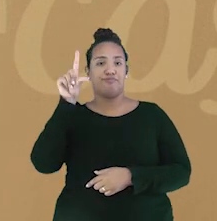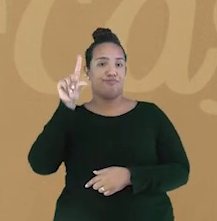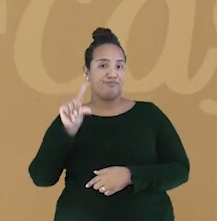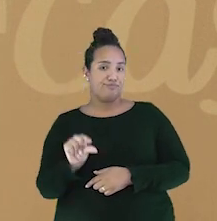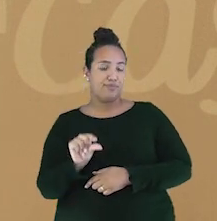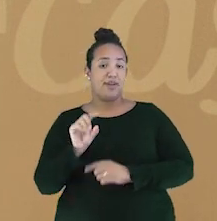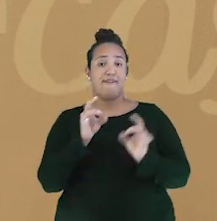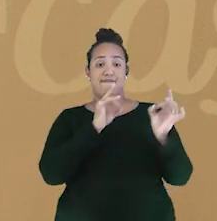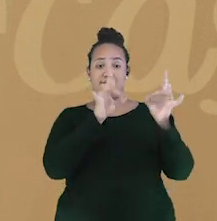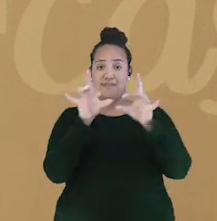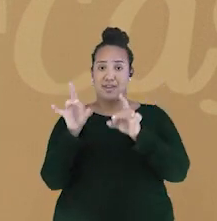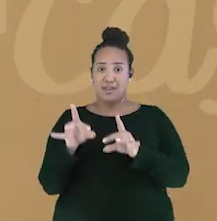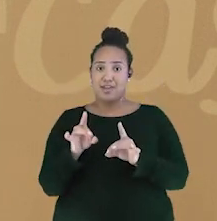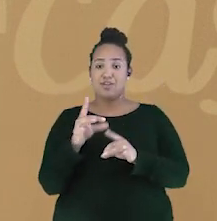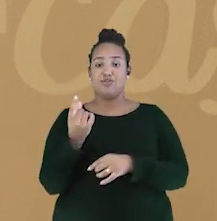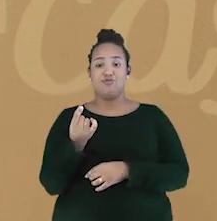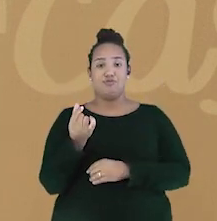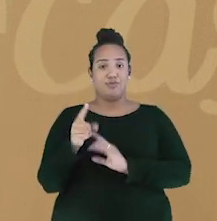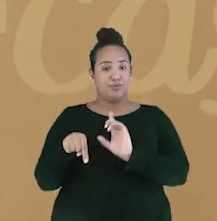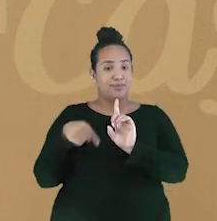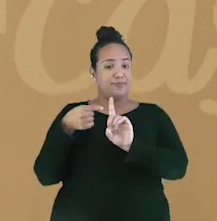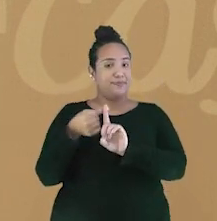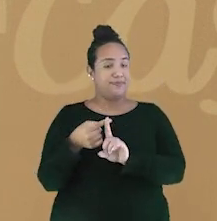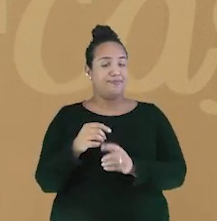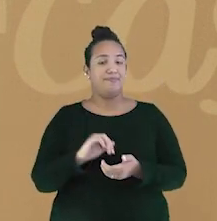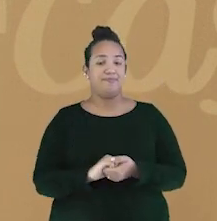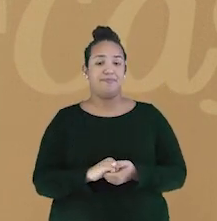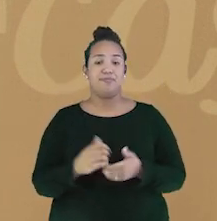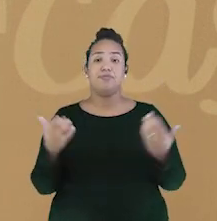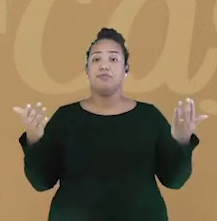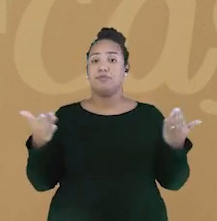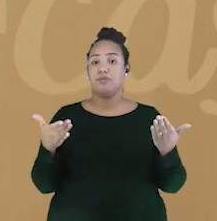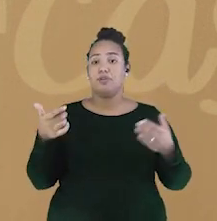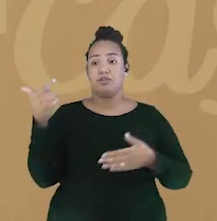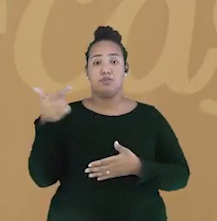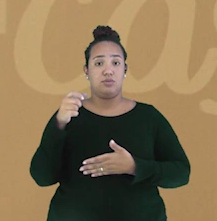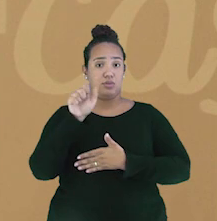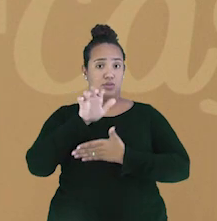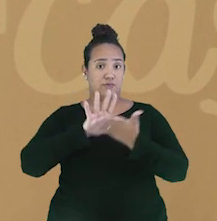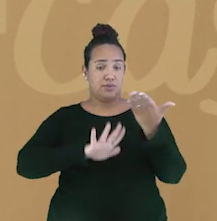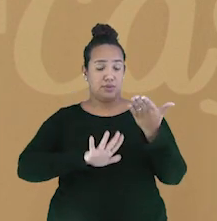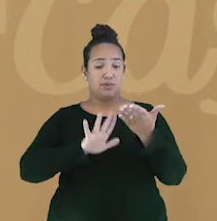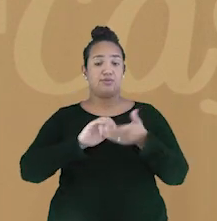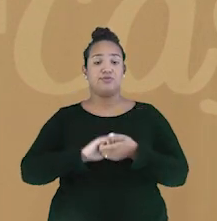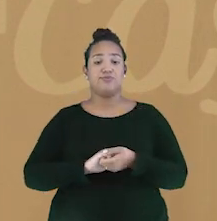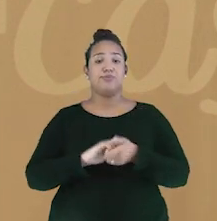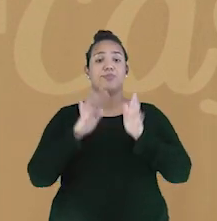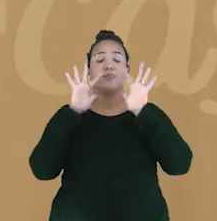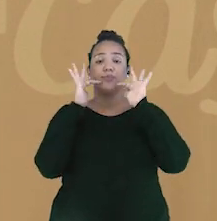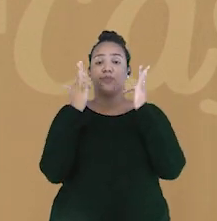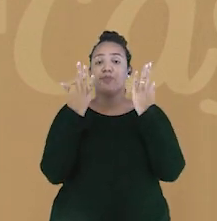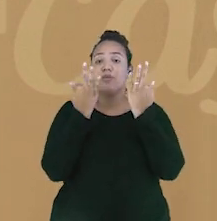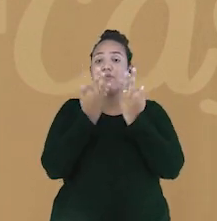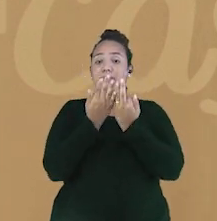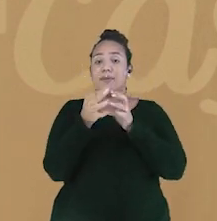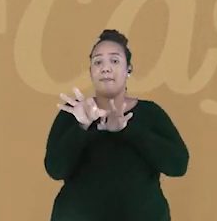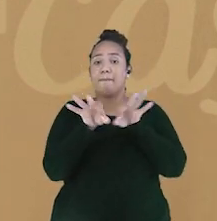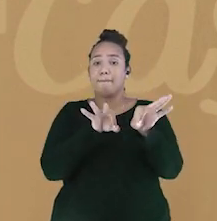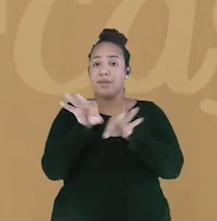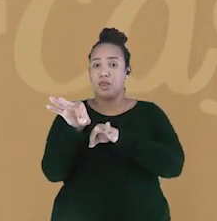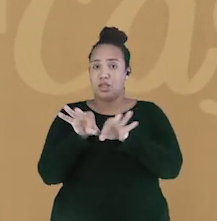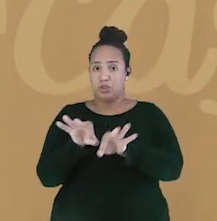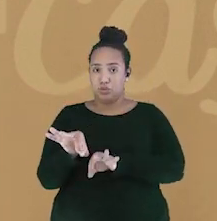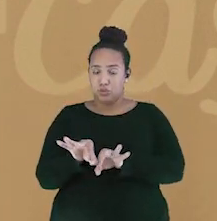maior esta outra atividade é sobre uma família que fez um planejamento familiar